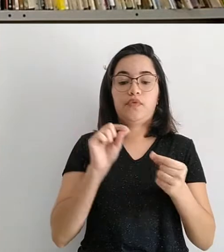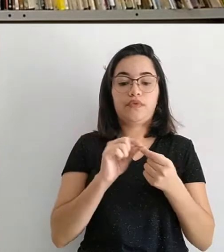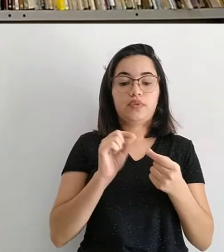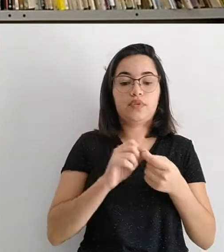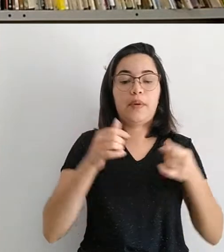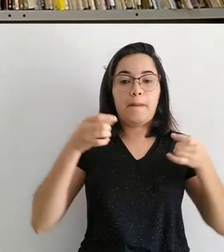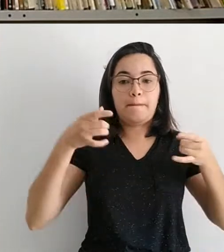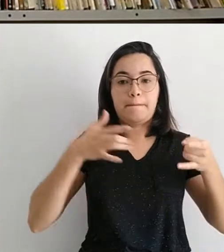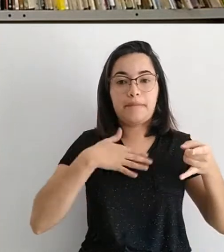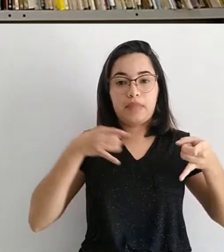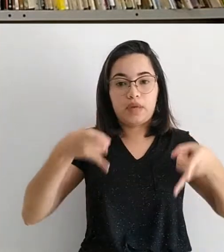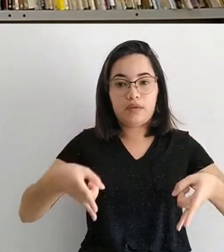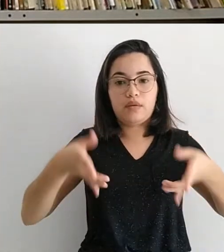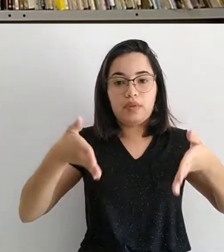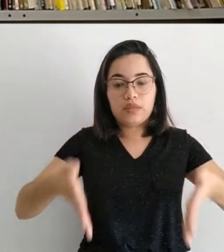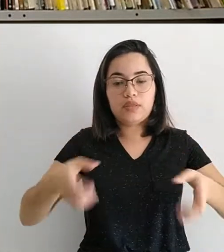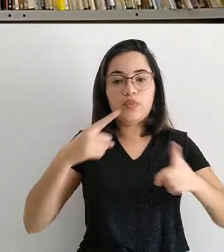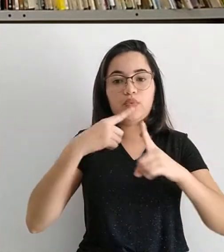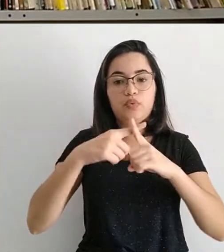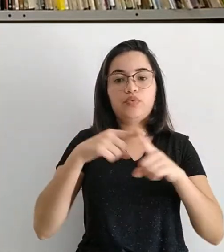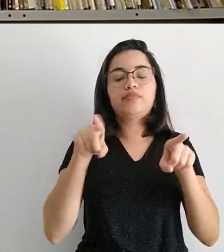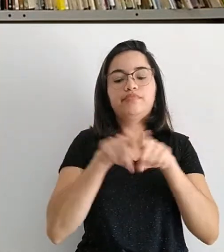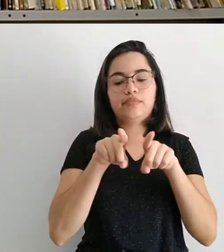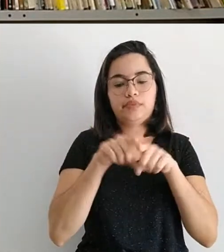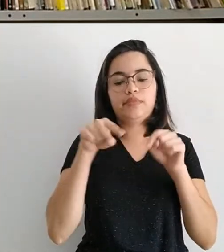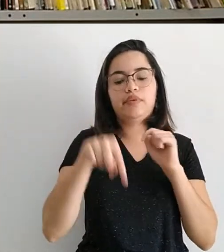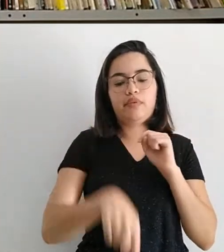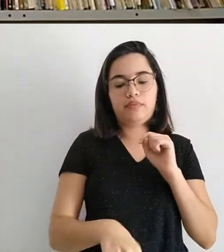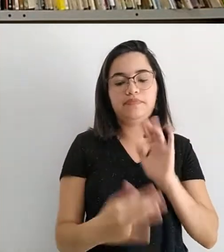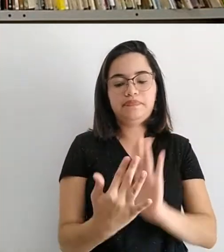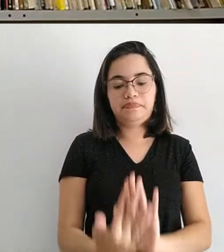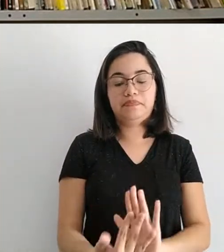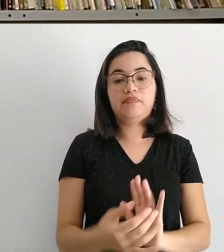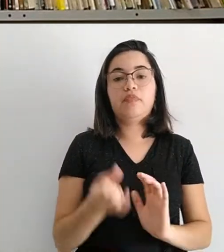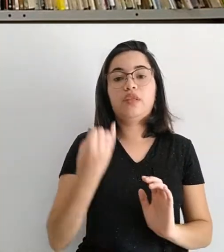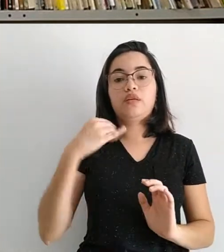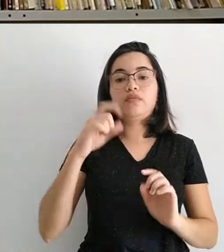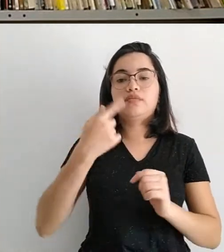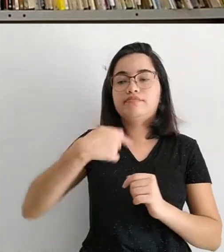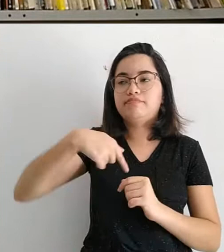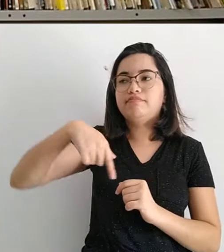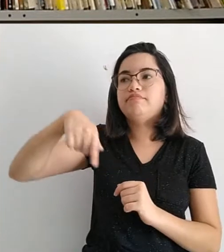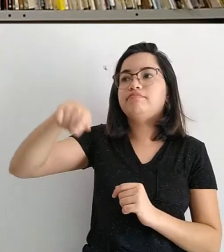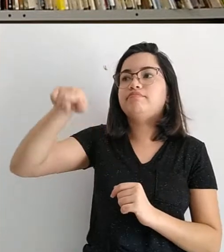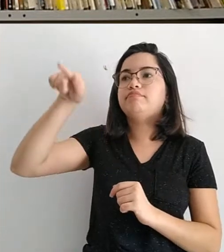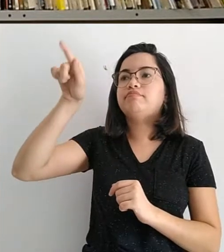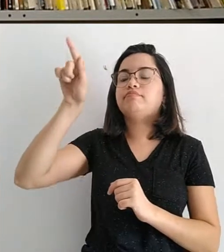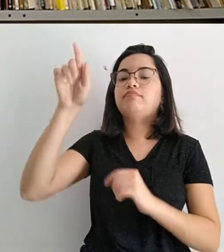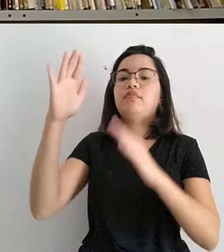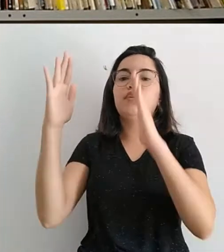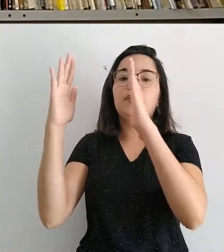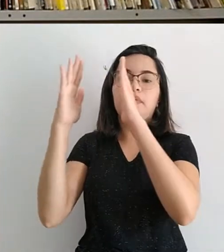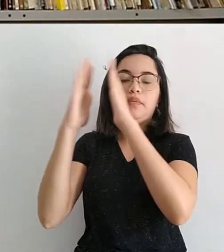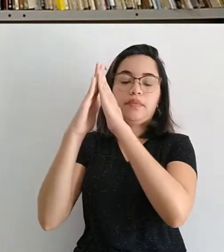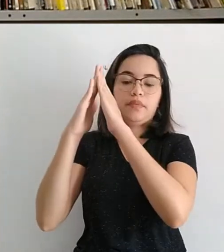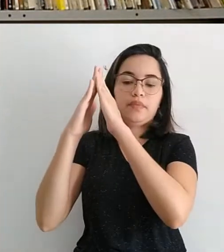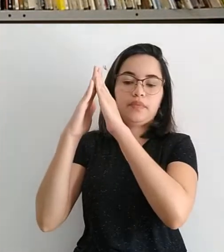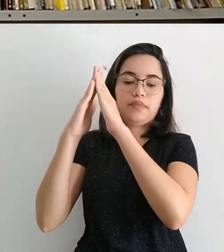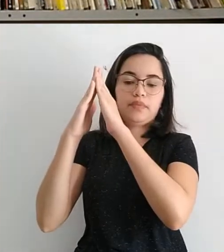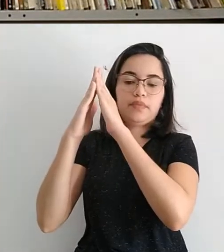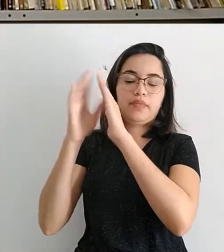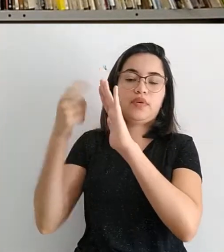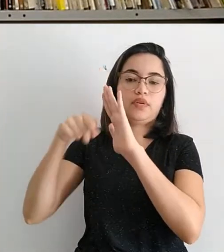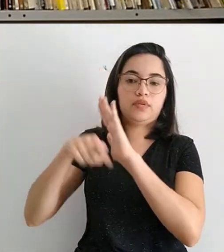eu fizer minha cama na sepultura, também lá estás. Se eu subir com as asas da alvorada e